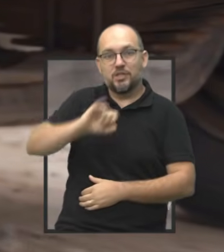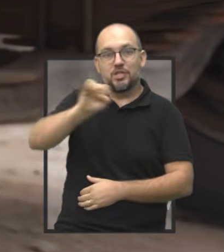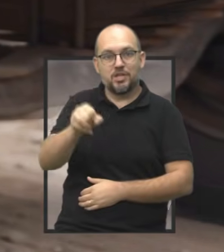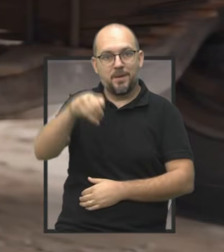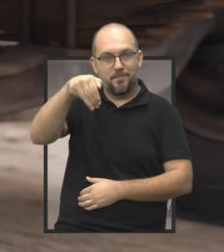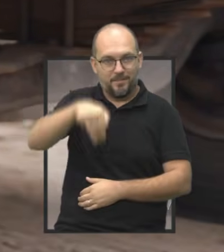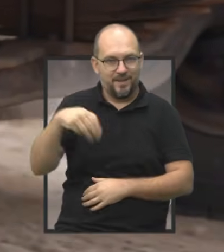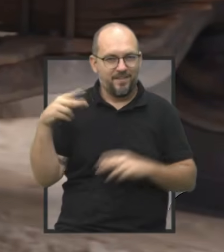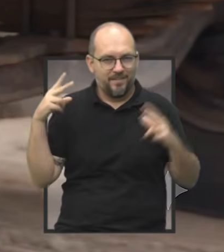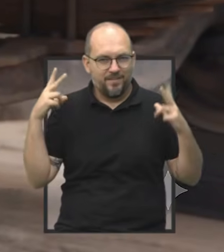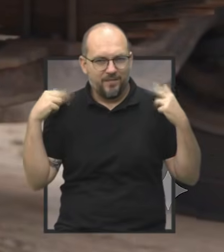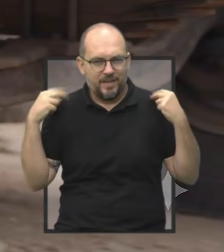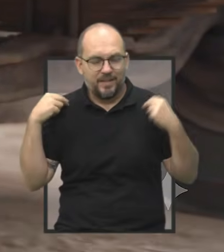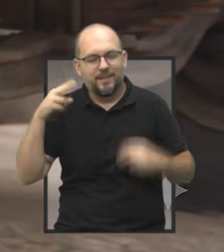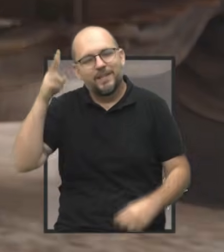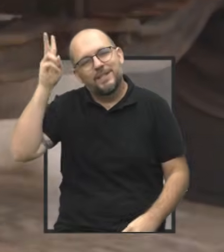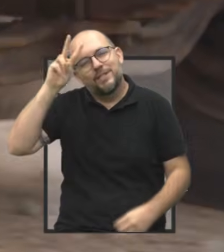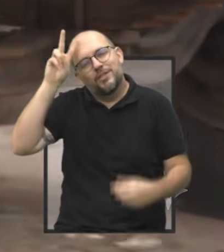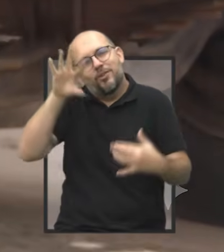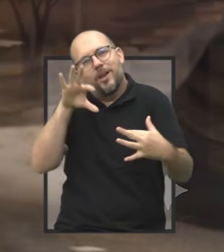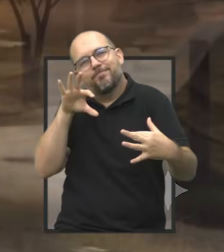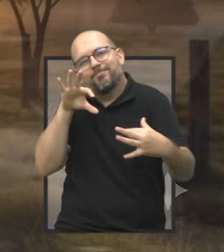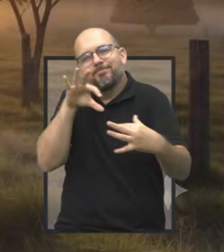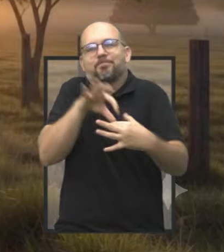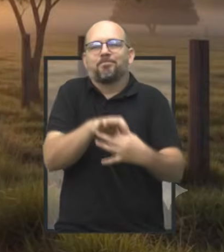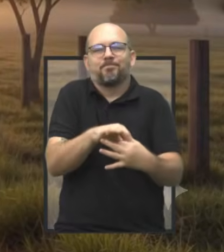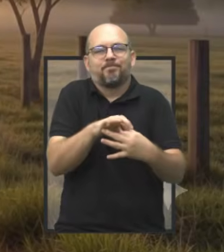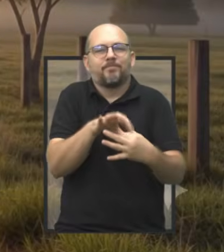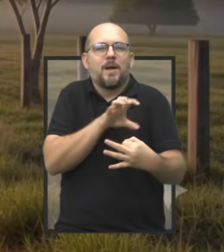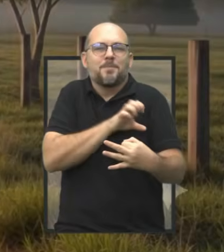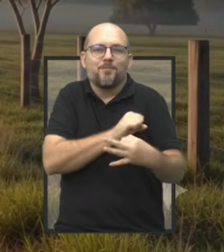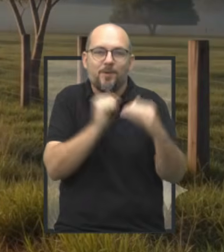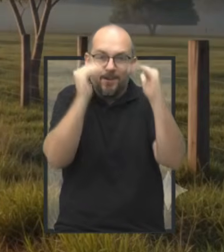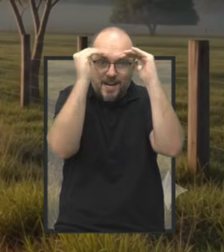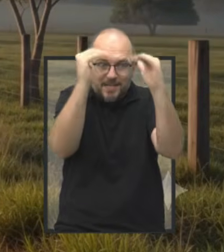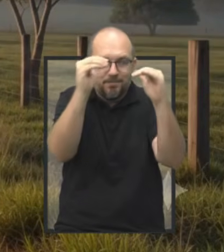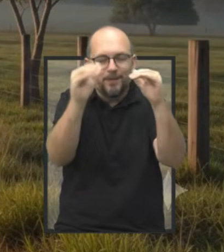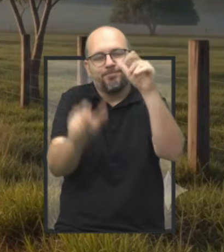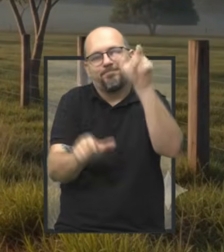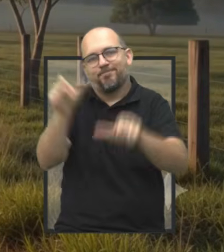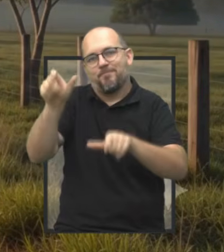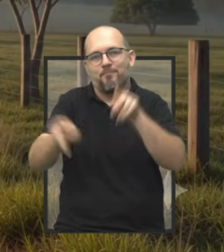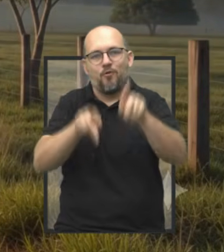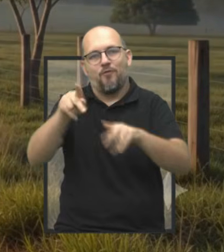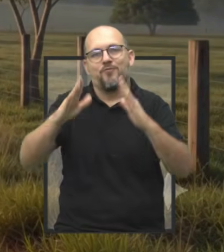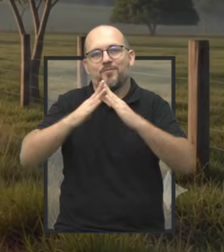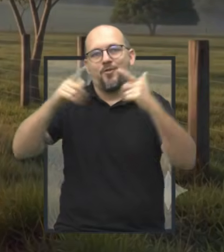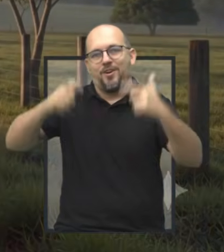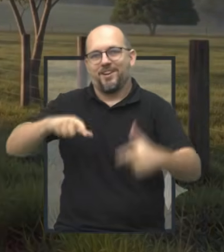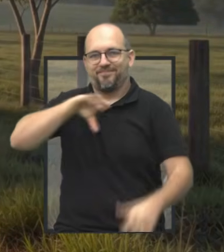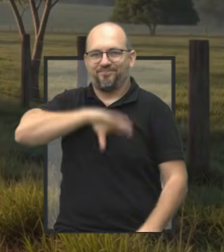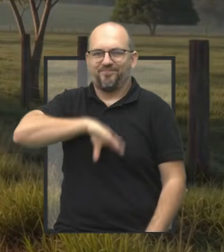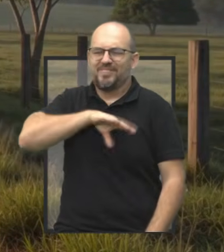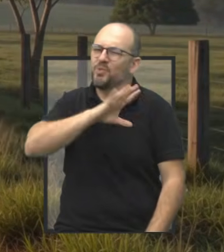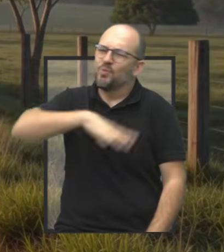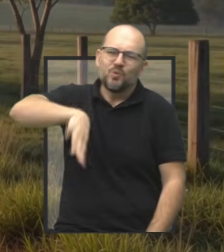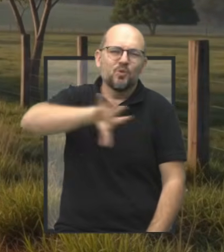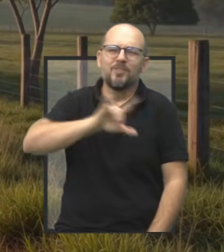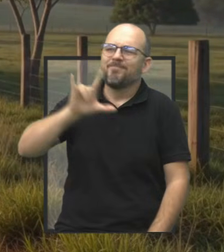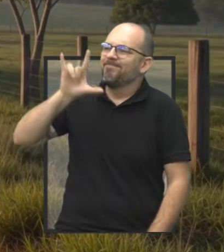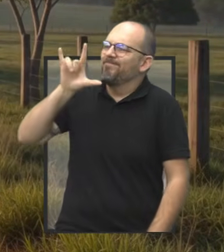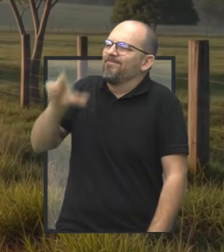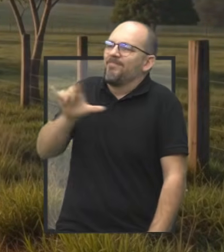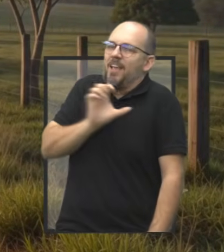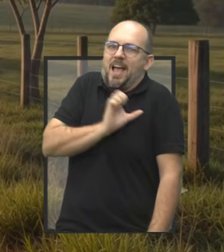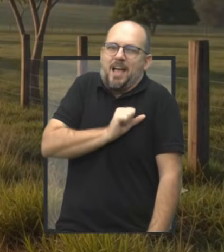história de amor e respeito aos moradores do distrito. E ele era amado por todo o povo de